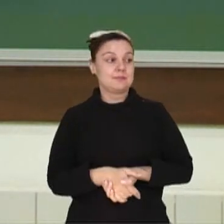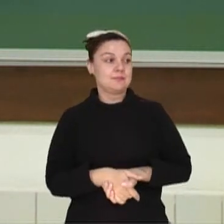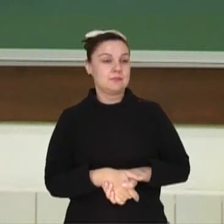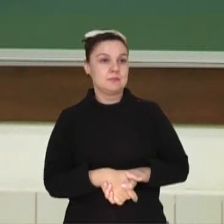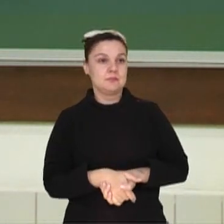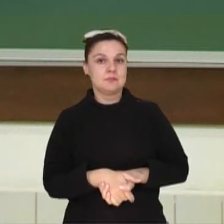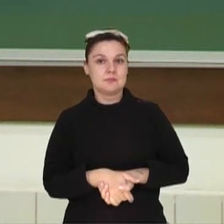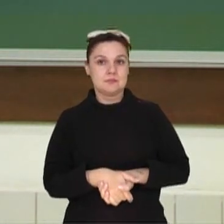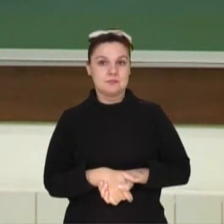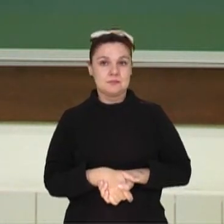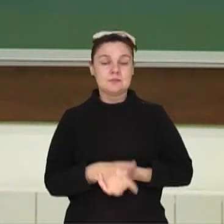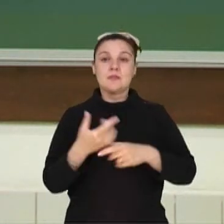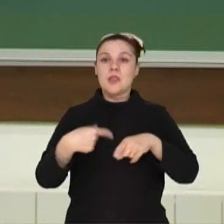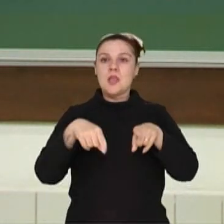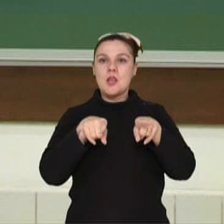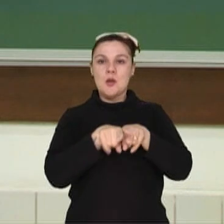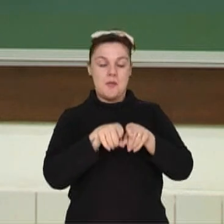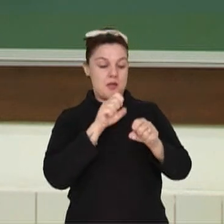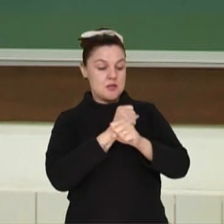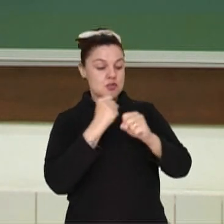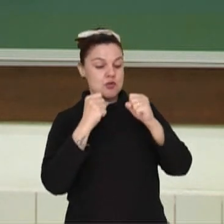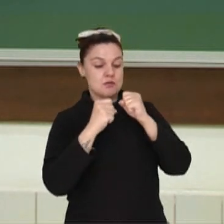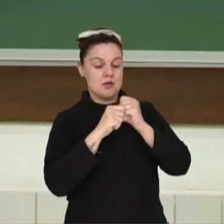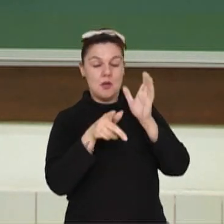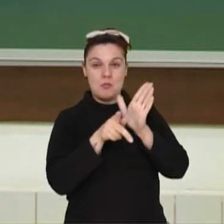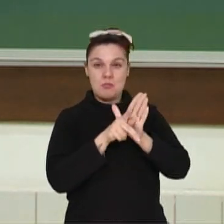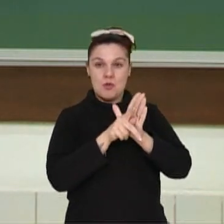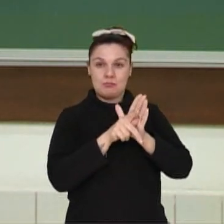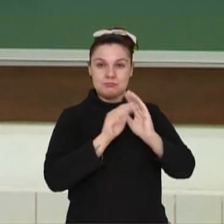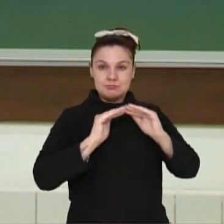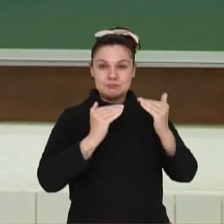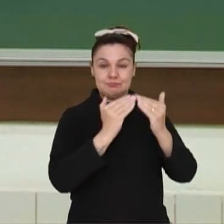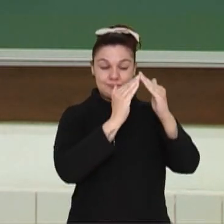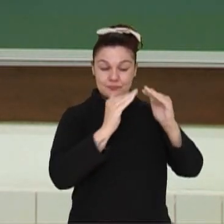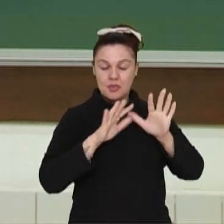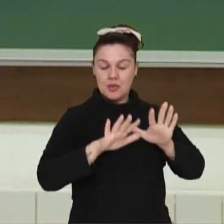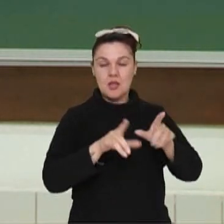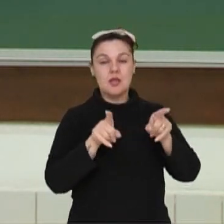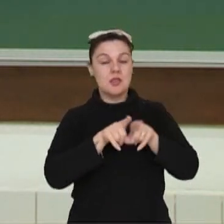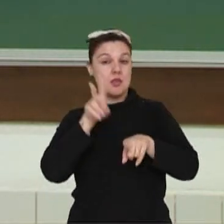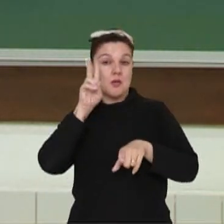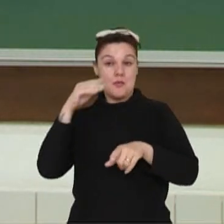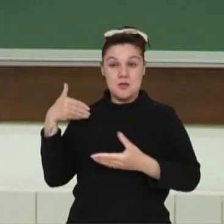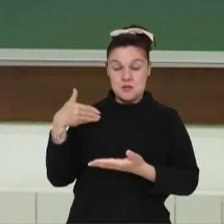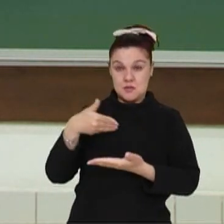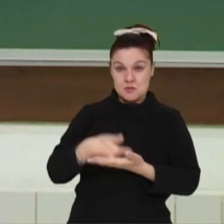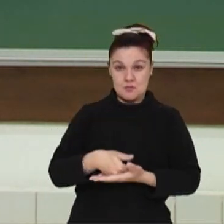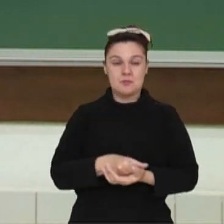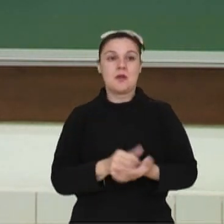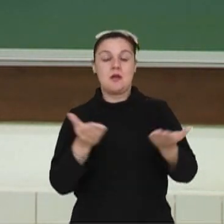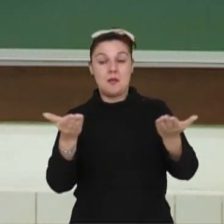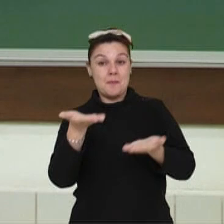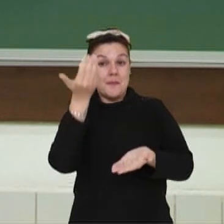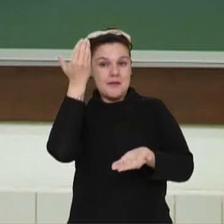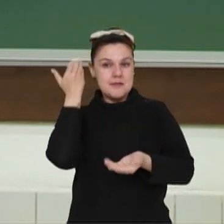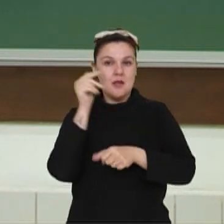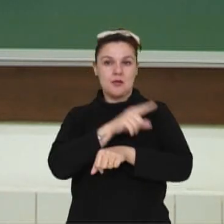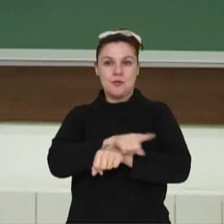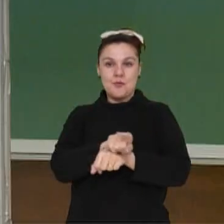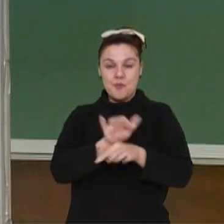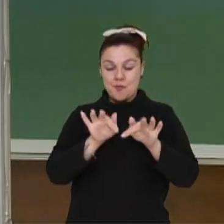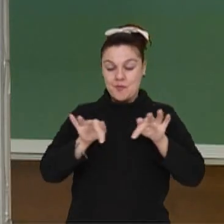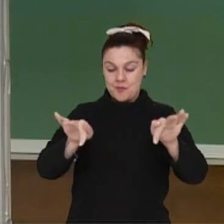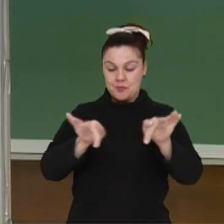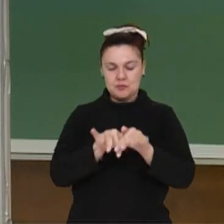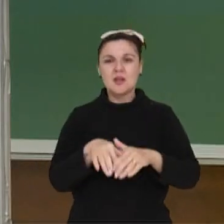aí sociedades tribais e aí um pouquinho de histórico, né? Como que era o trabalho lá nas sociedades feudais. Para